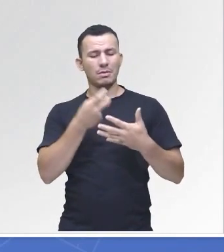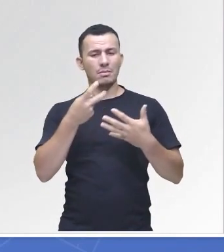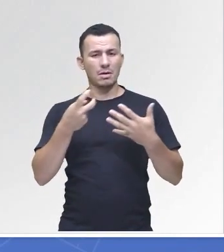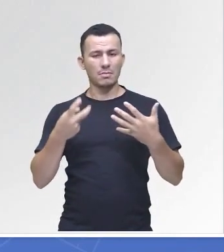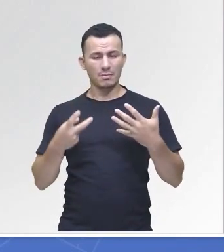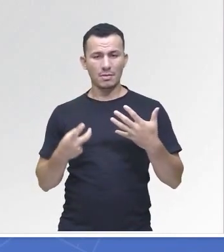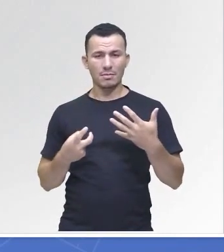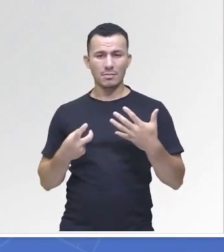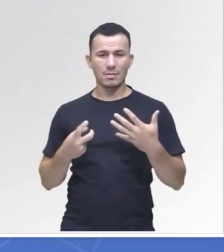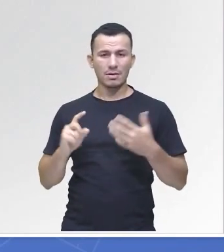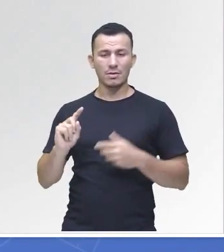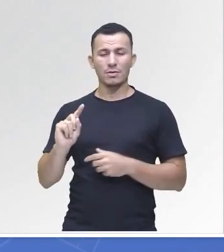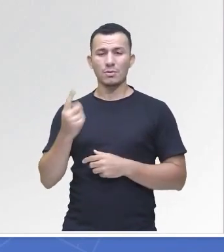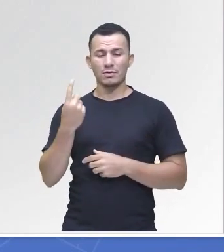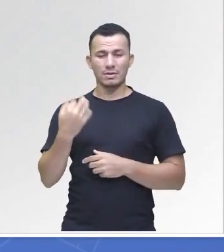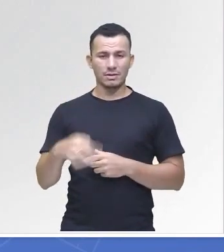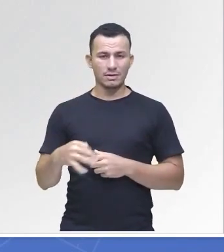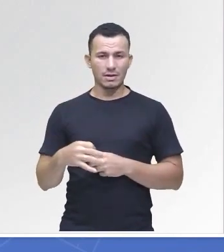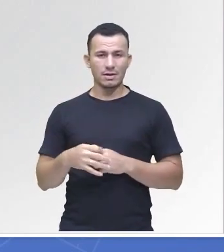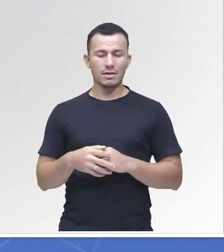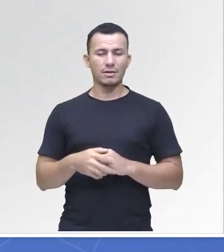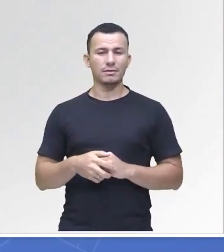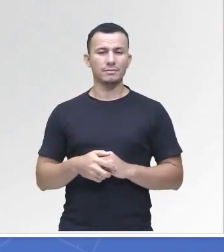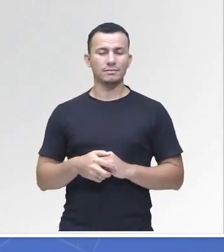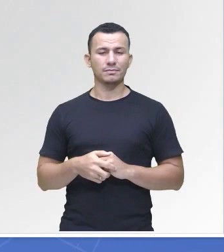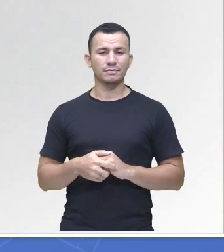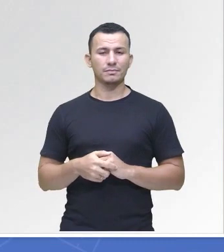chegar aí à nossa alternativa correta, o nosso